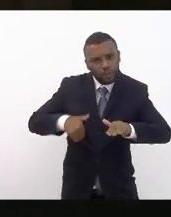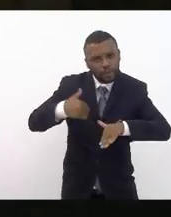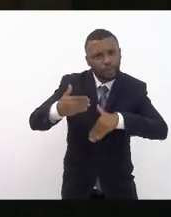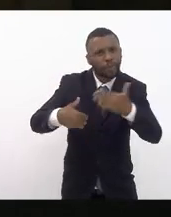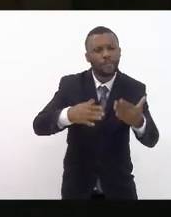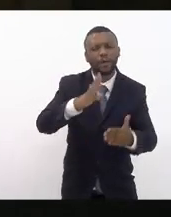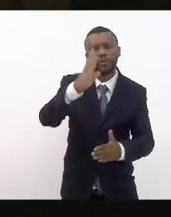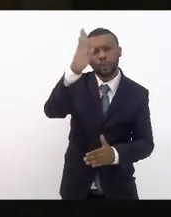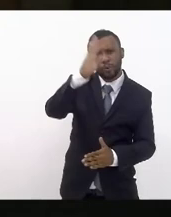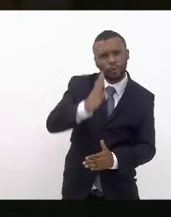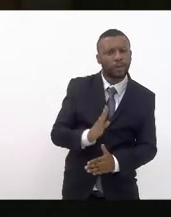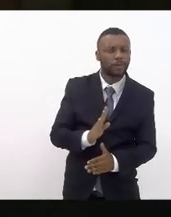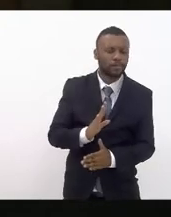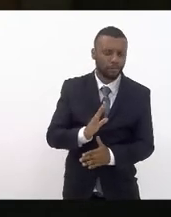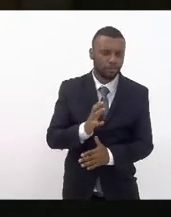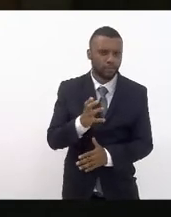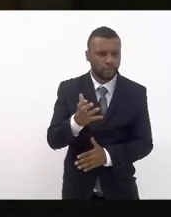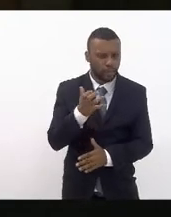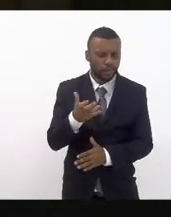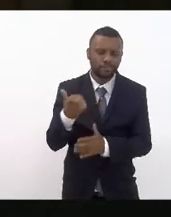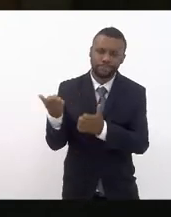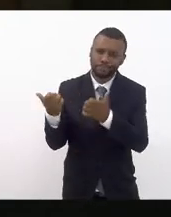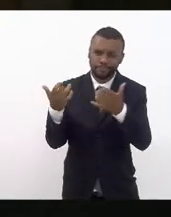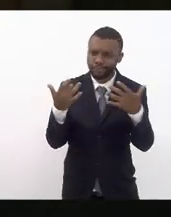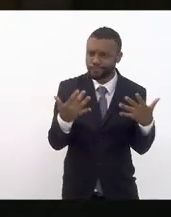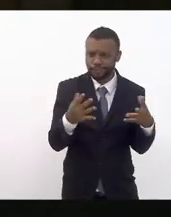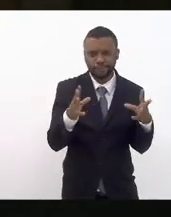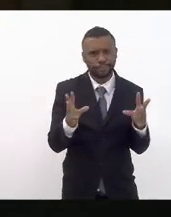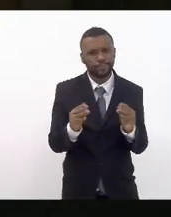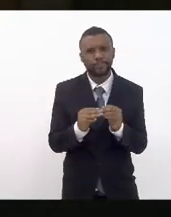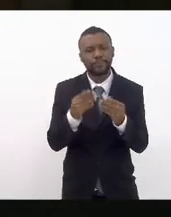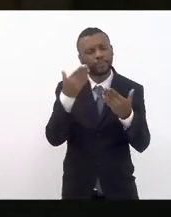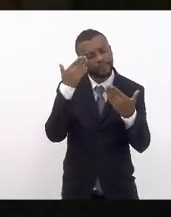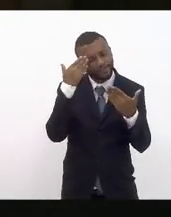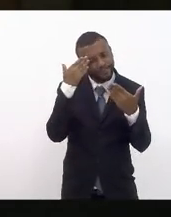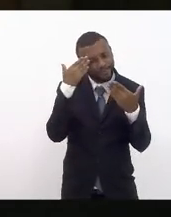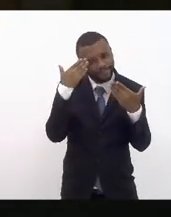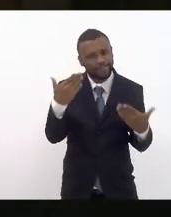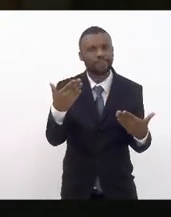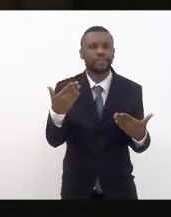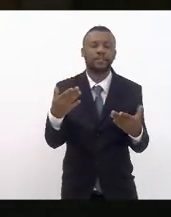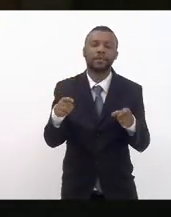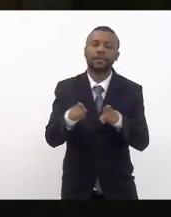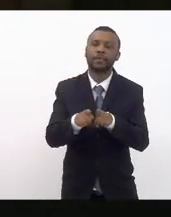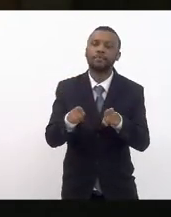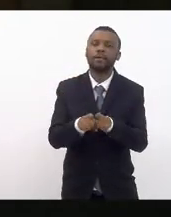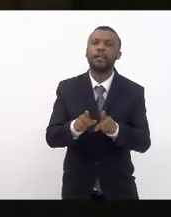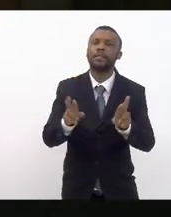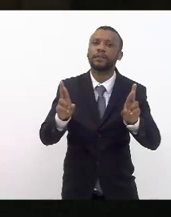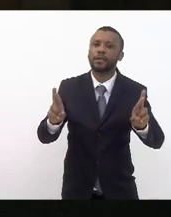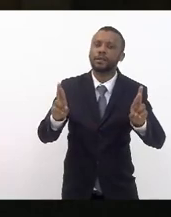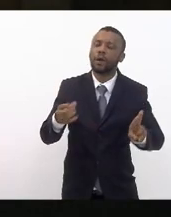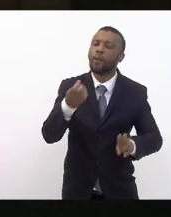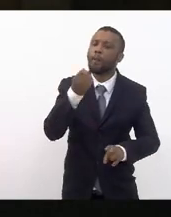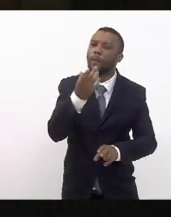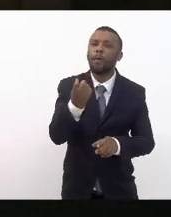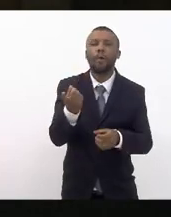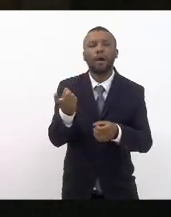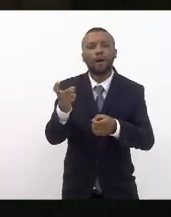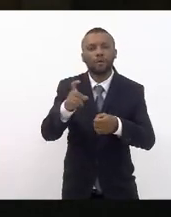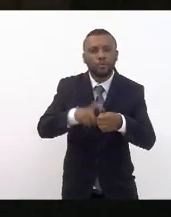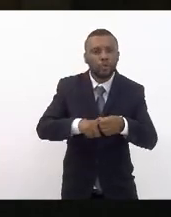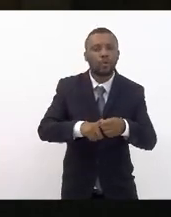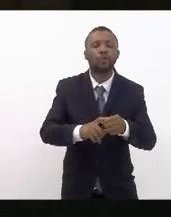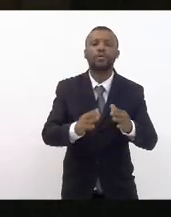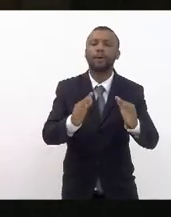do nosso país. Eram essas as nossas palavras. Agradecer e desejar a todos um bom retorno